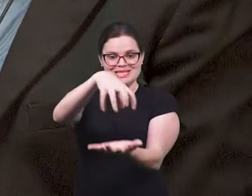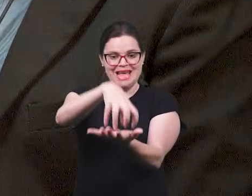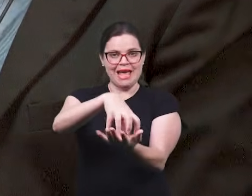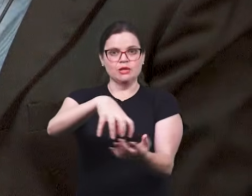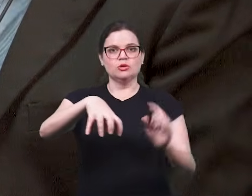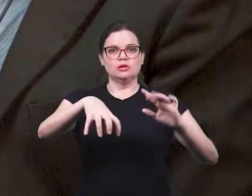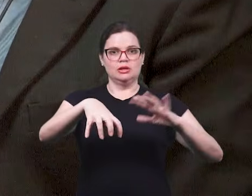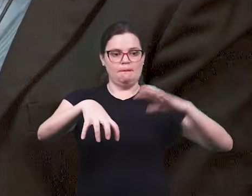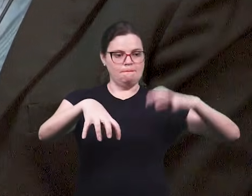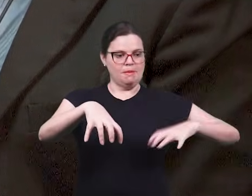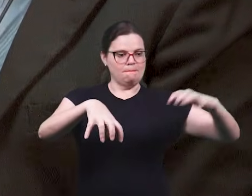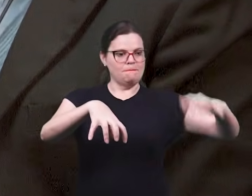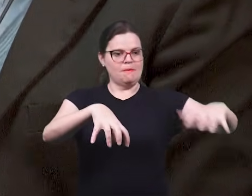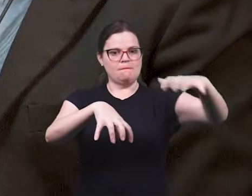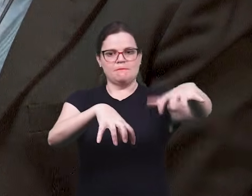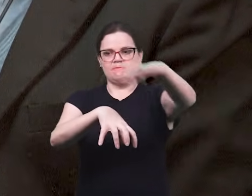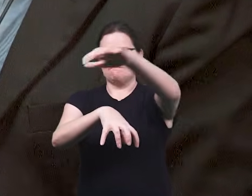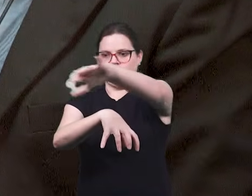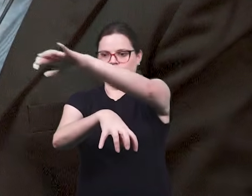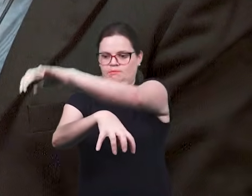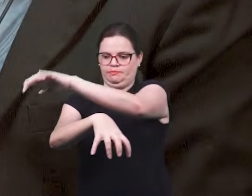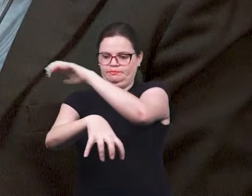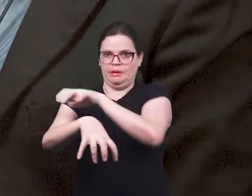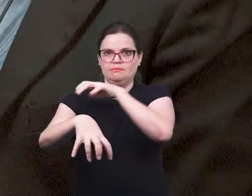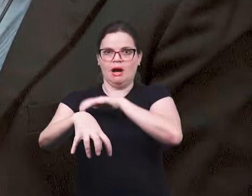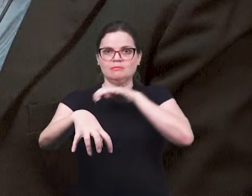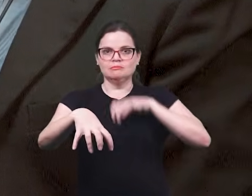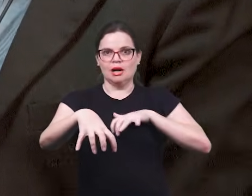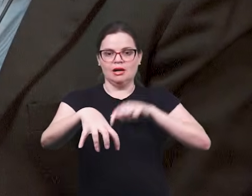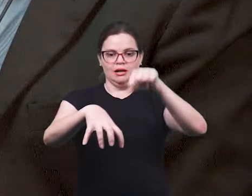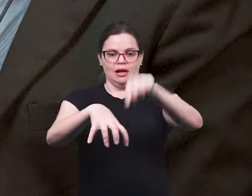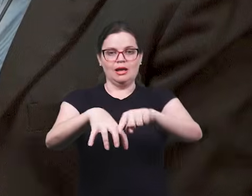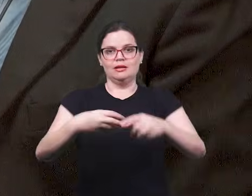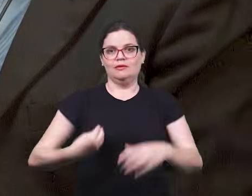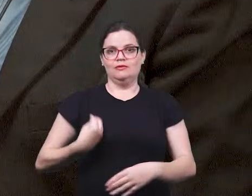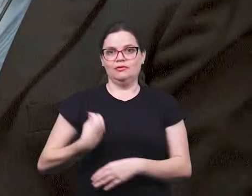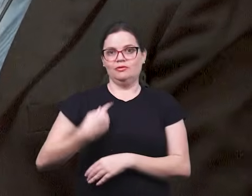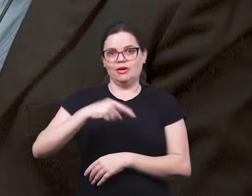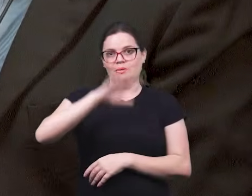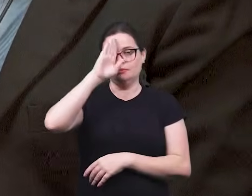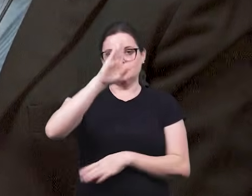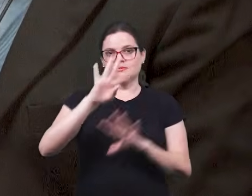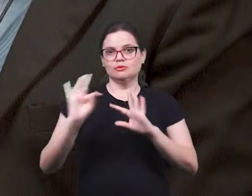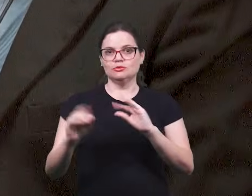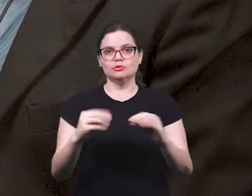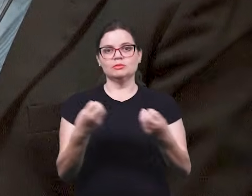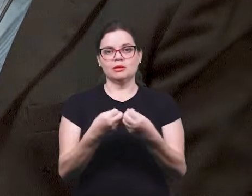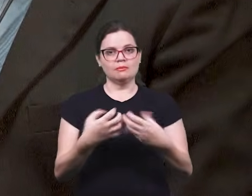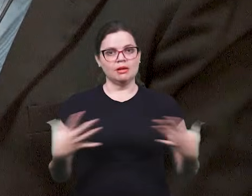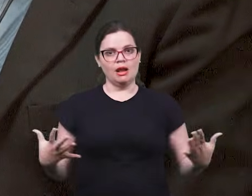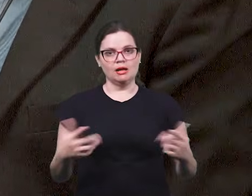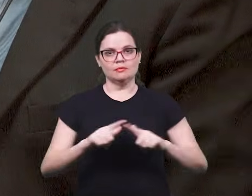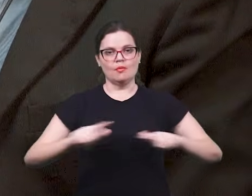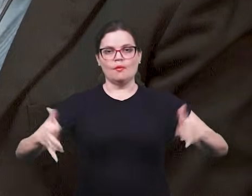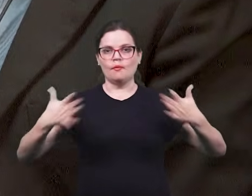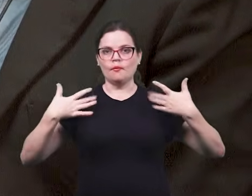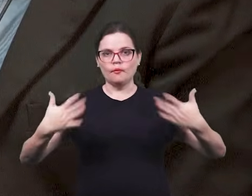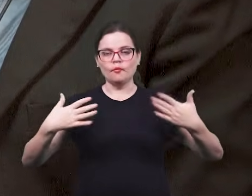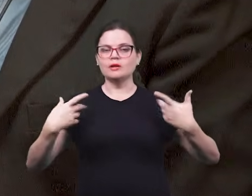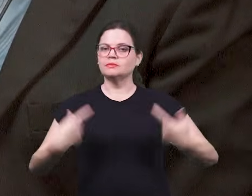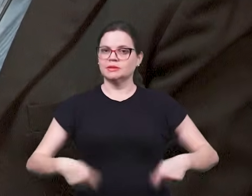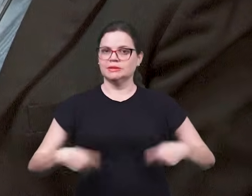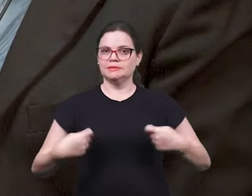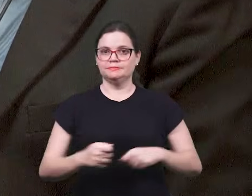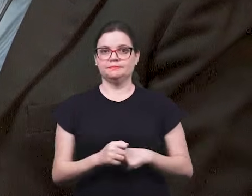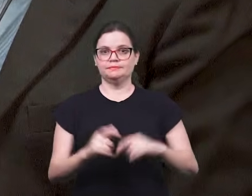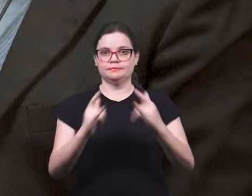centro do culto, era o centro de tudo para aquele povo, porque eles viviam do milagre de Deus naquele deserto. E o tabernáculo, como